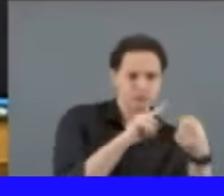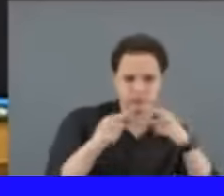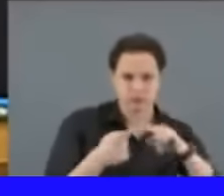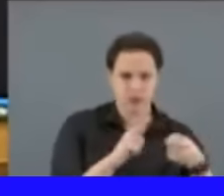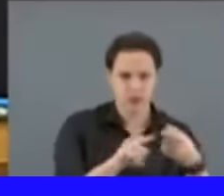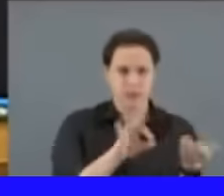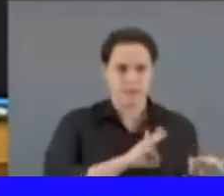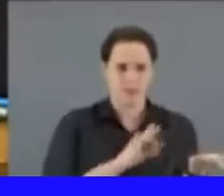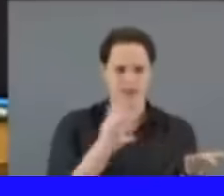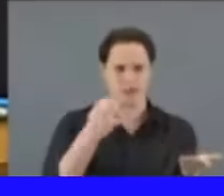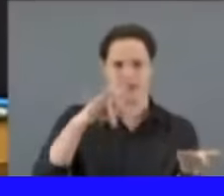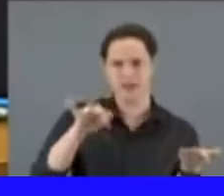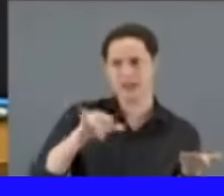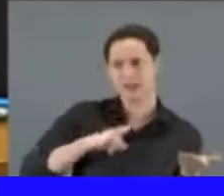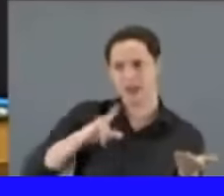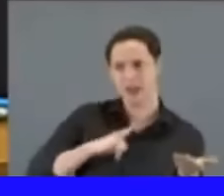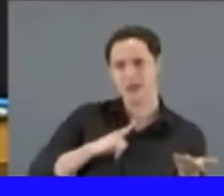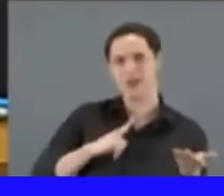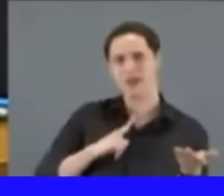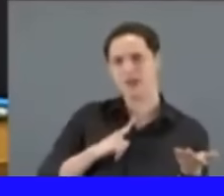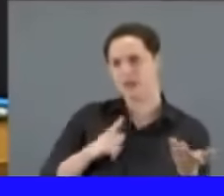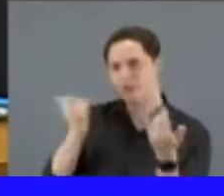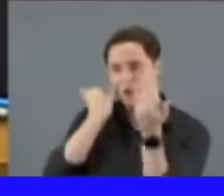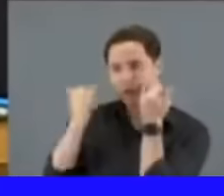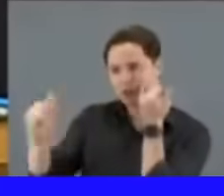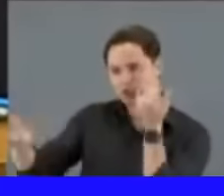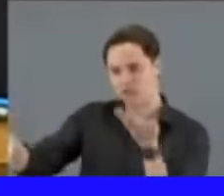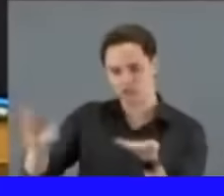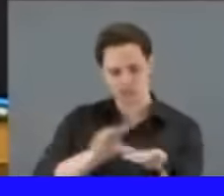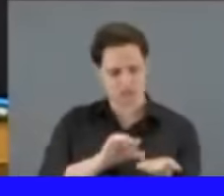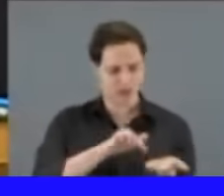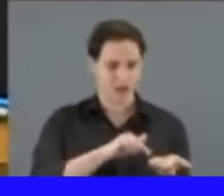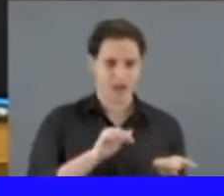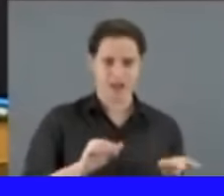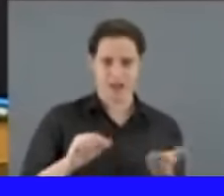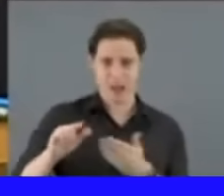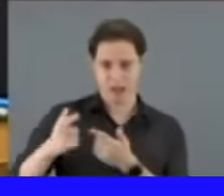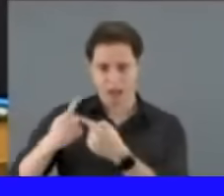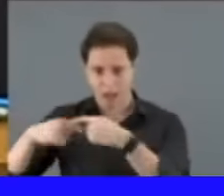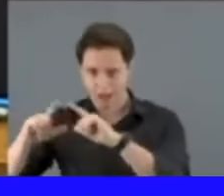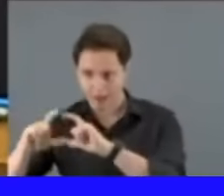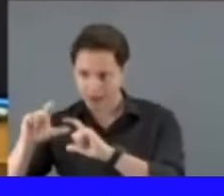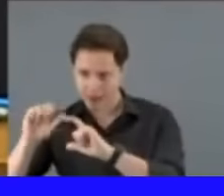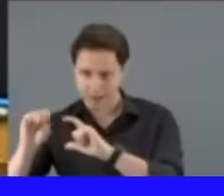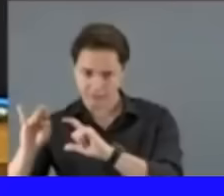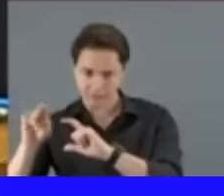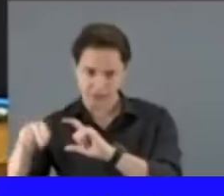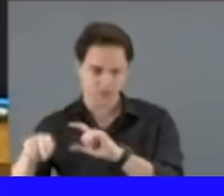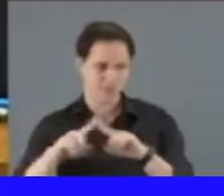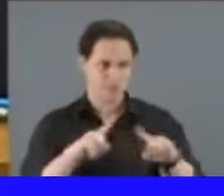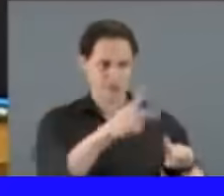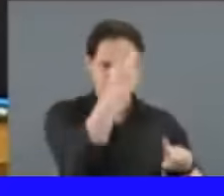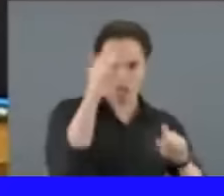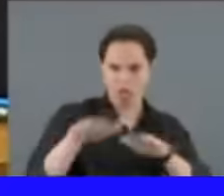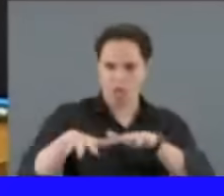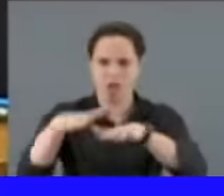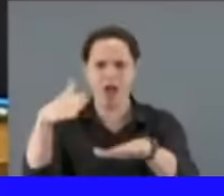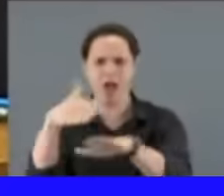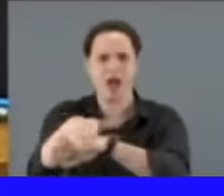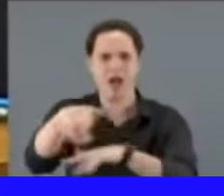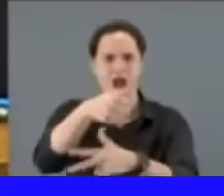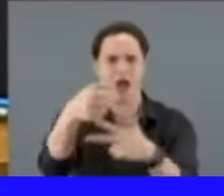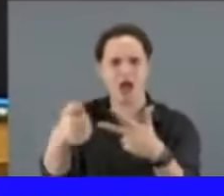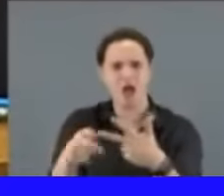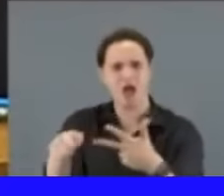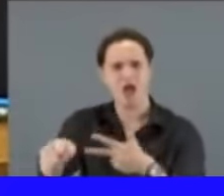ABIN, e ainda assim um apunhado de badeneiros consegue invadir a Praça dos Três Poderes e cometer ali aqueles